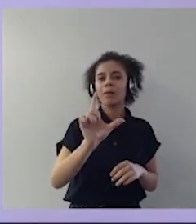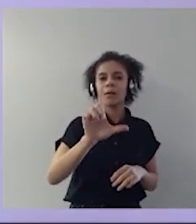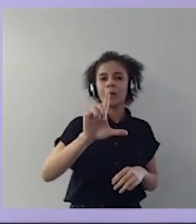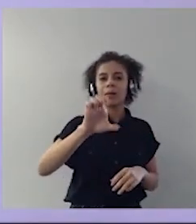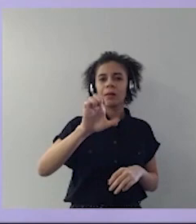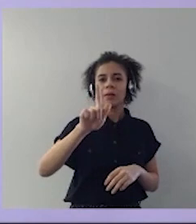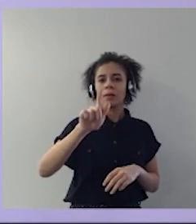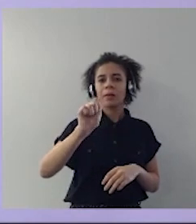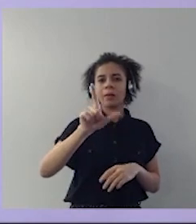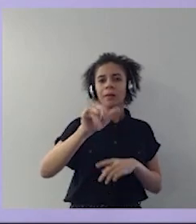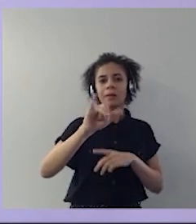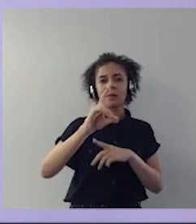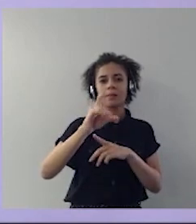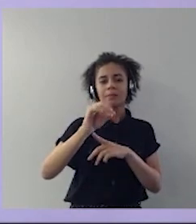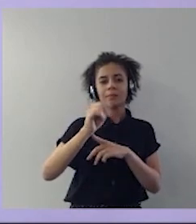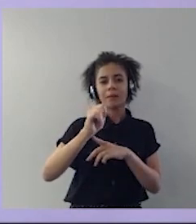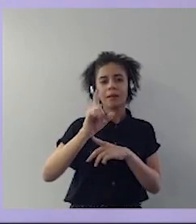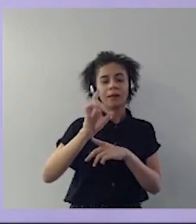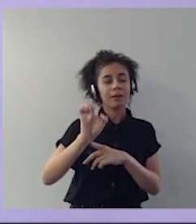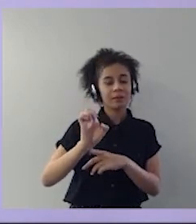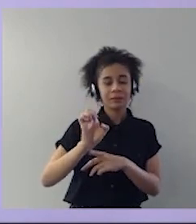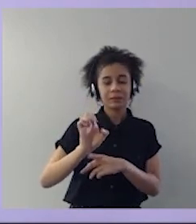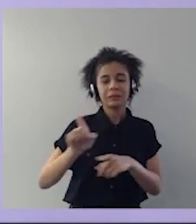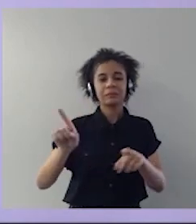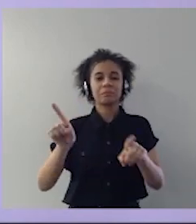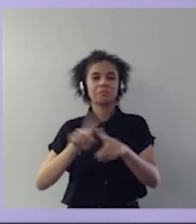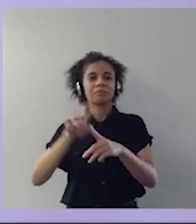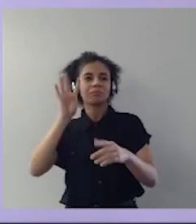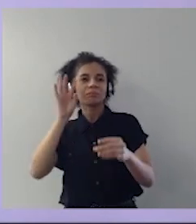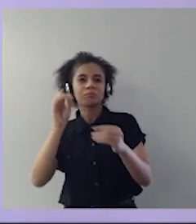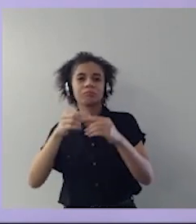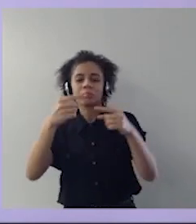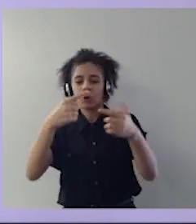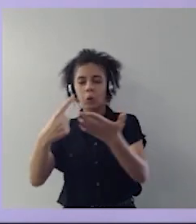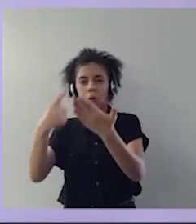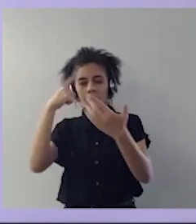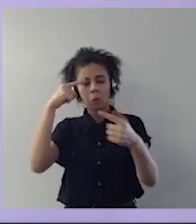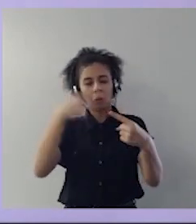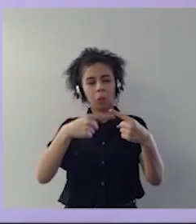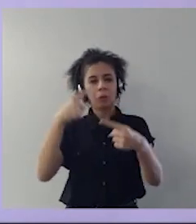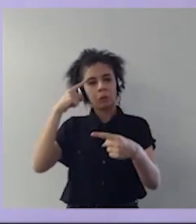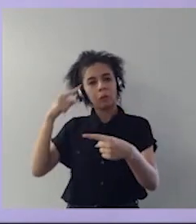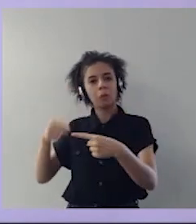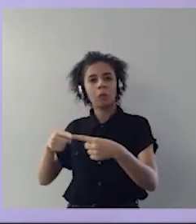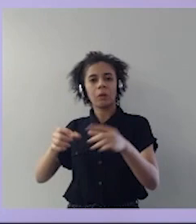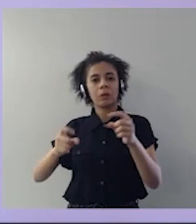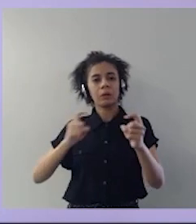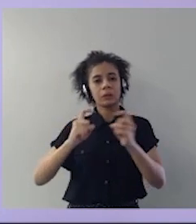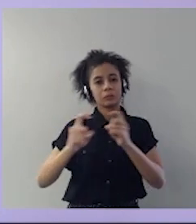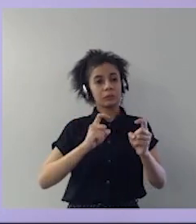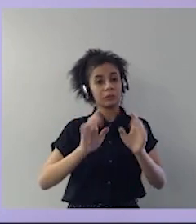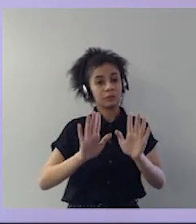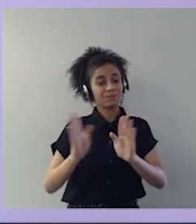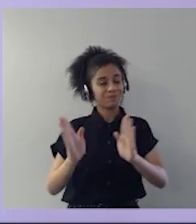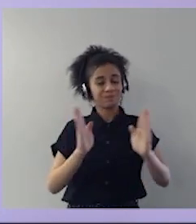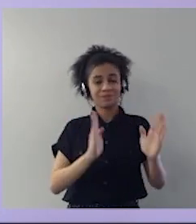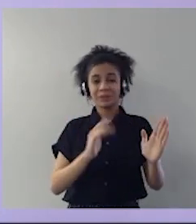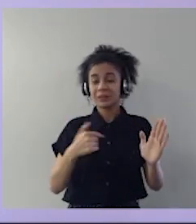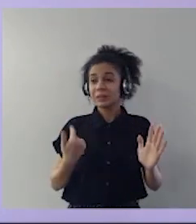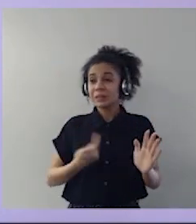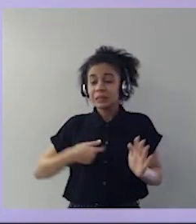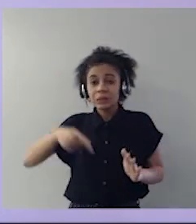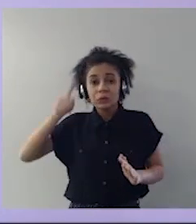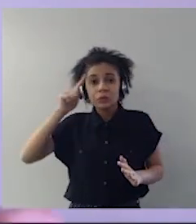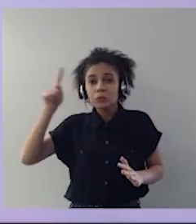capacidade normativa de conjuntura e sobre a consensualidade administrativa. Esses temas chegaram ao nosso